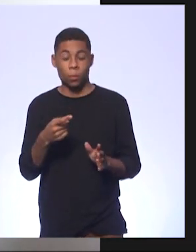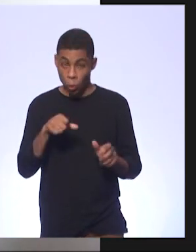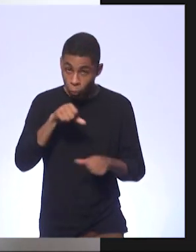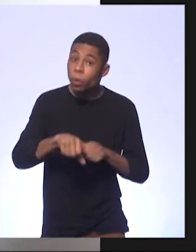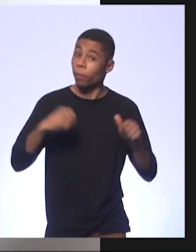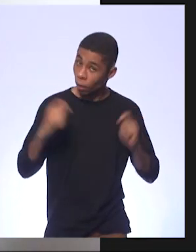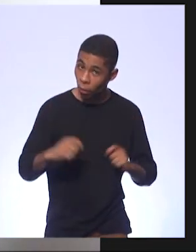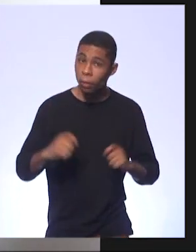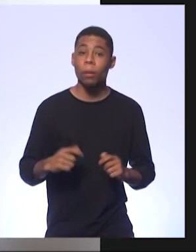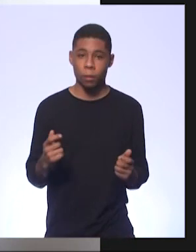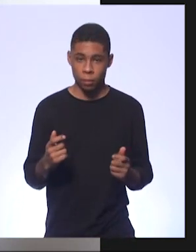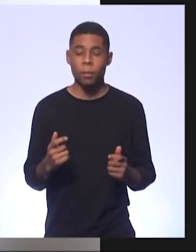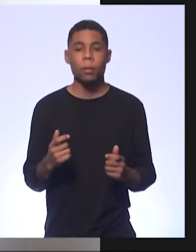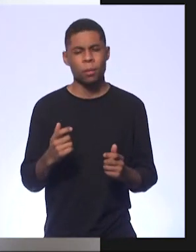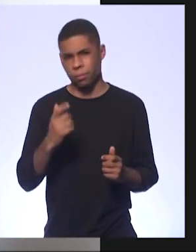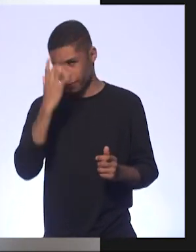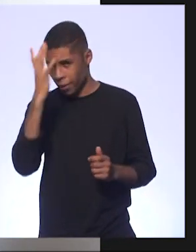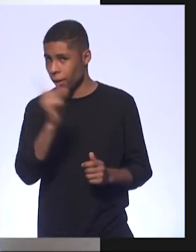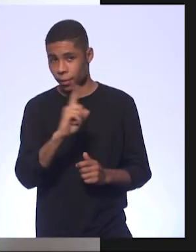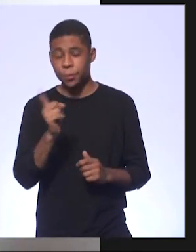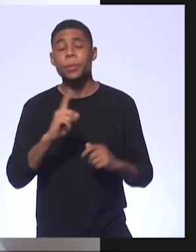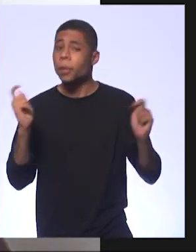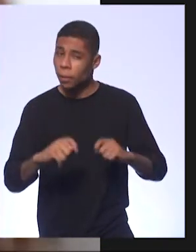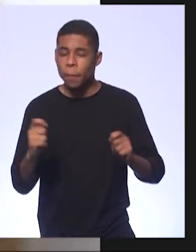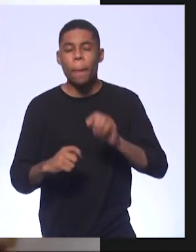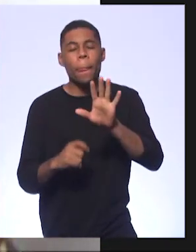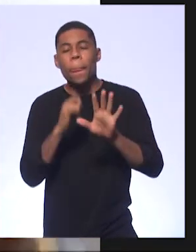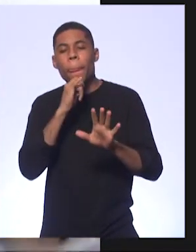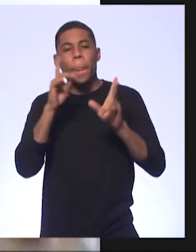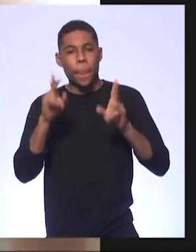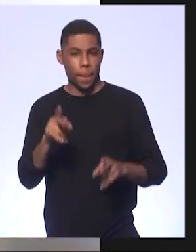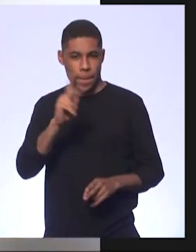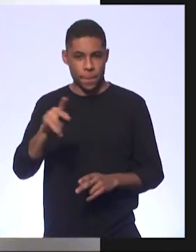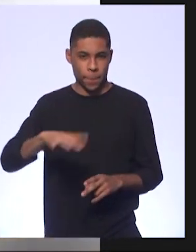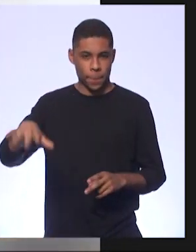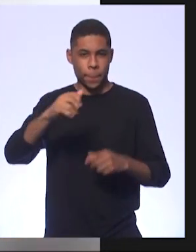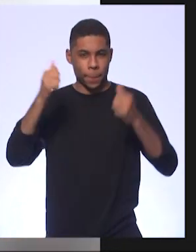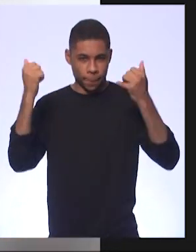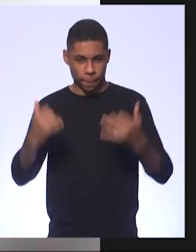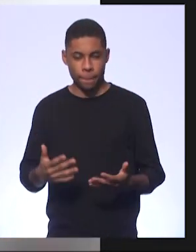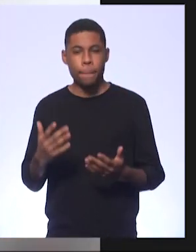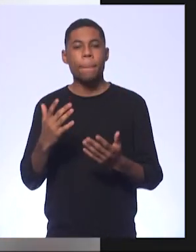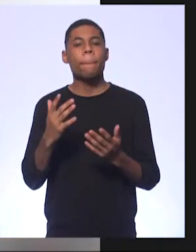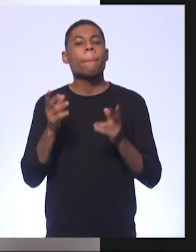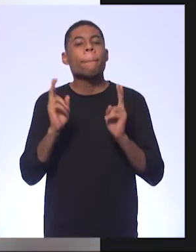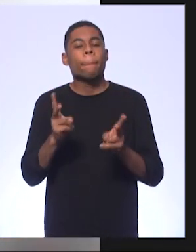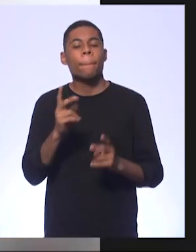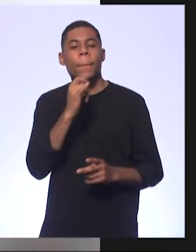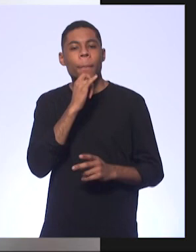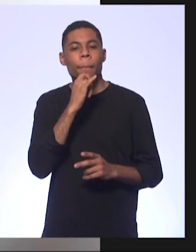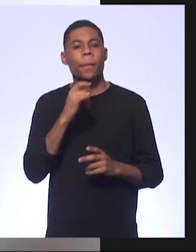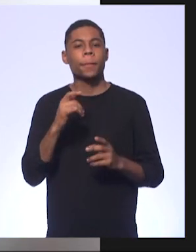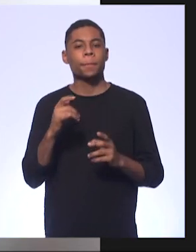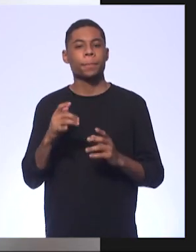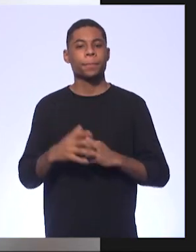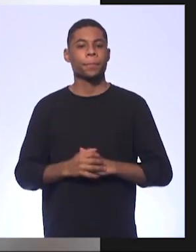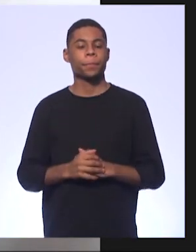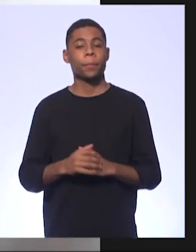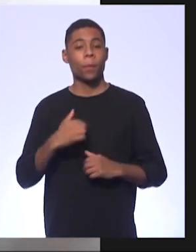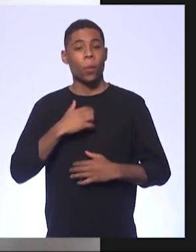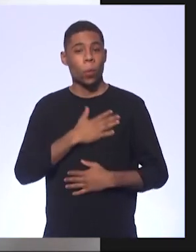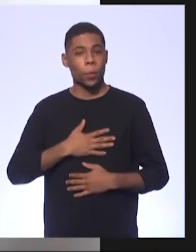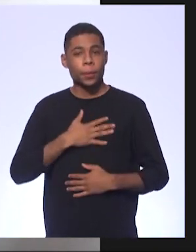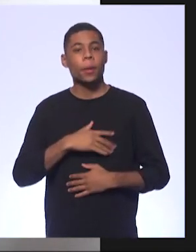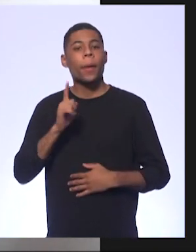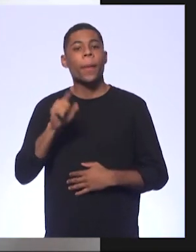ao nosso alcance. Por que está ao nosso alcance? Porque, como a professora disse, isso já é praticado. Né? Então, o que eu gostaria era,